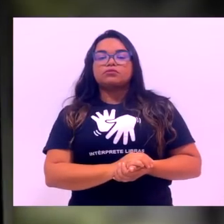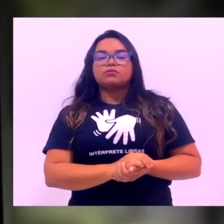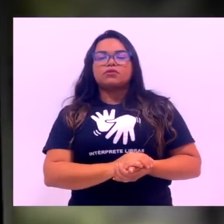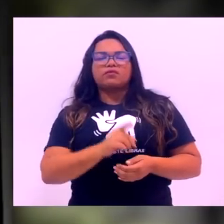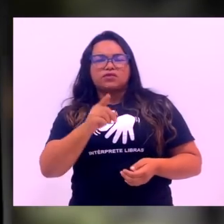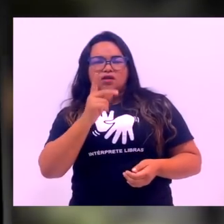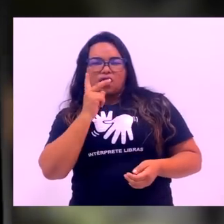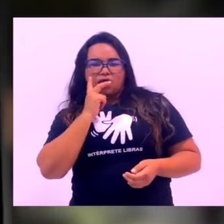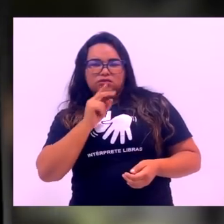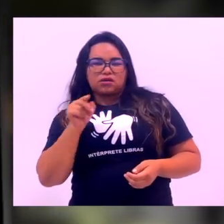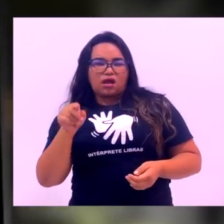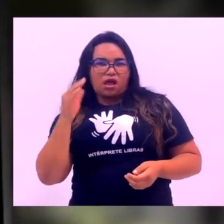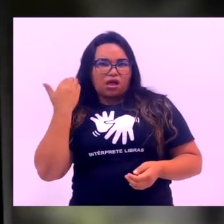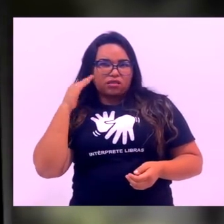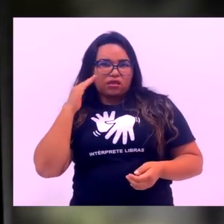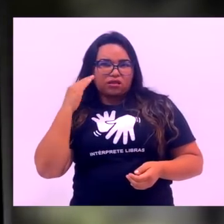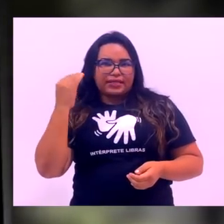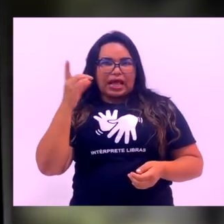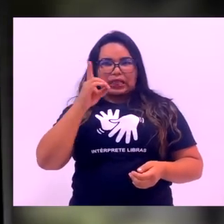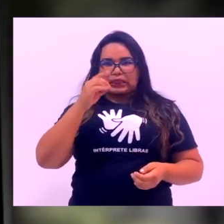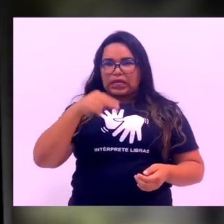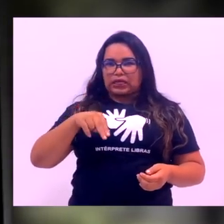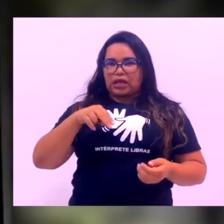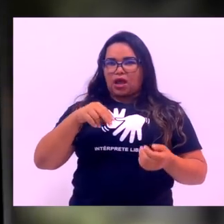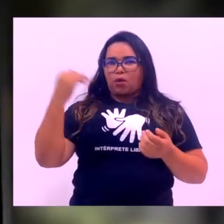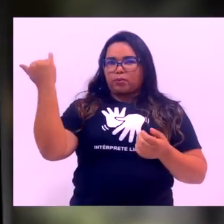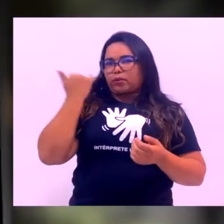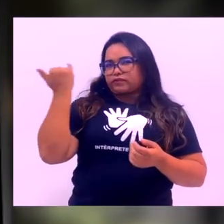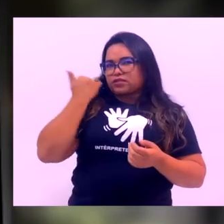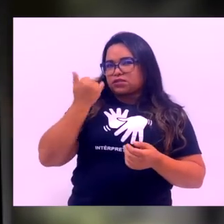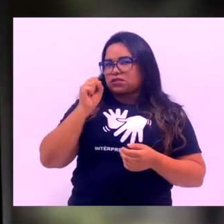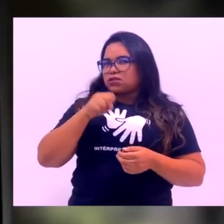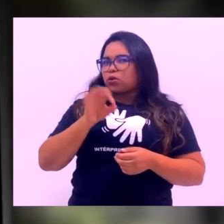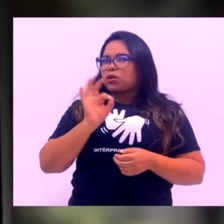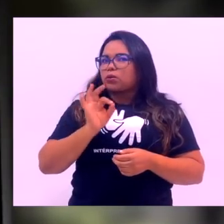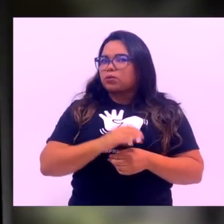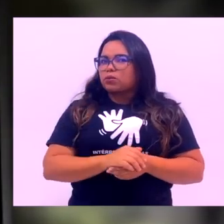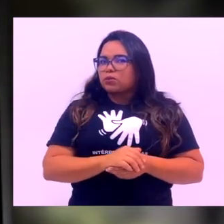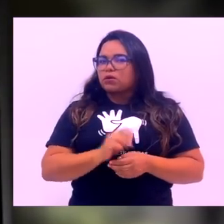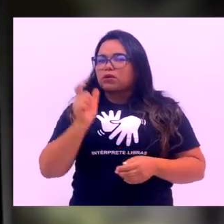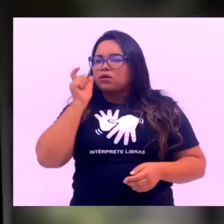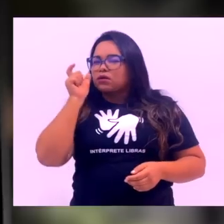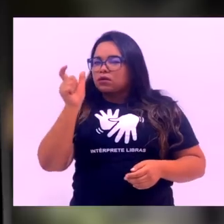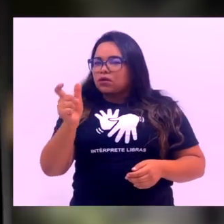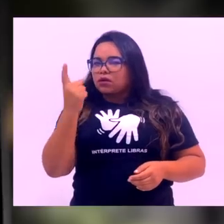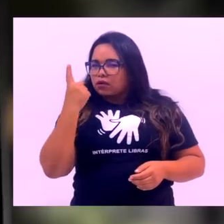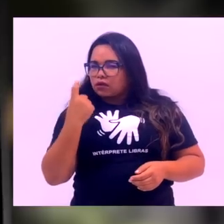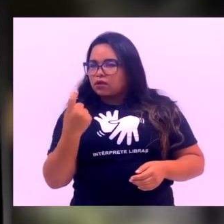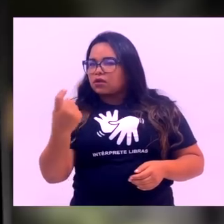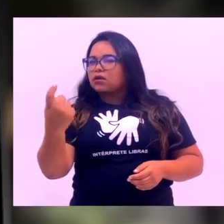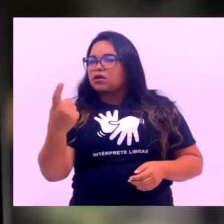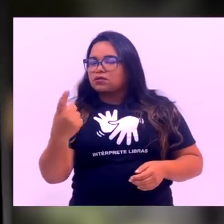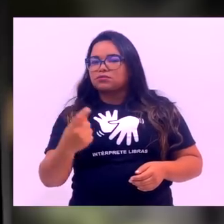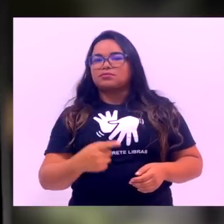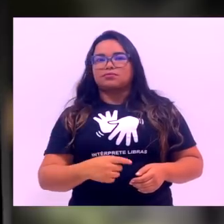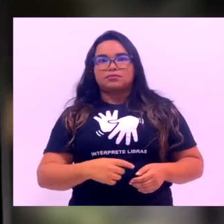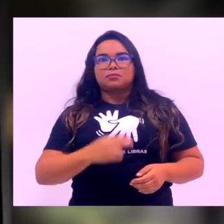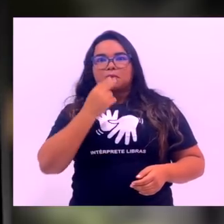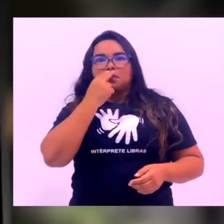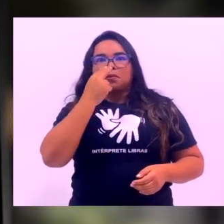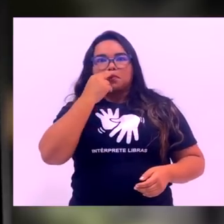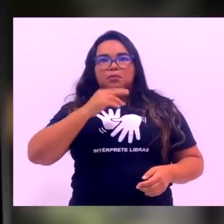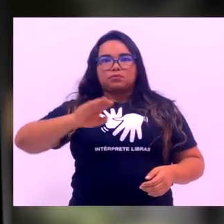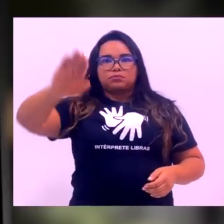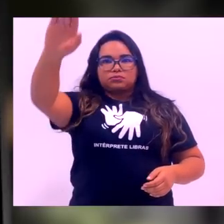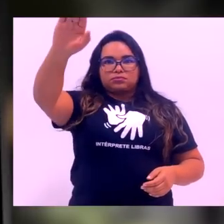homem. Vocês acham que ele compreendia as profecias de Daniel? Vocês acham que ele se interessava por isso? Adolf